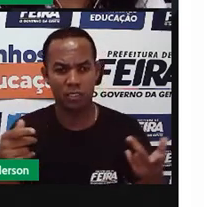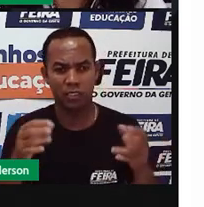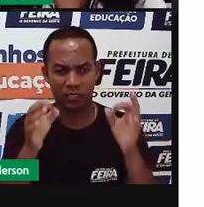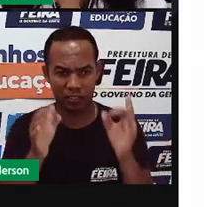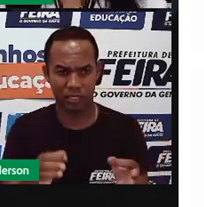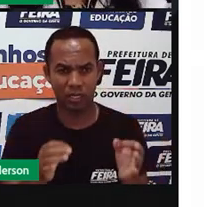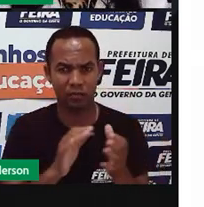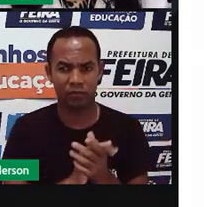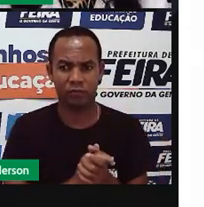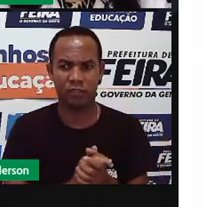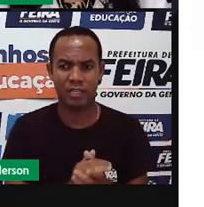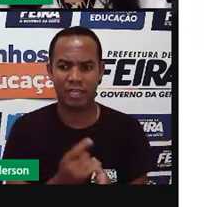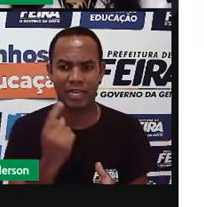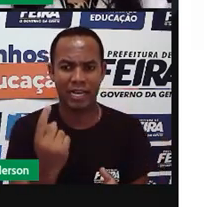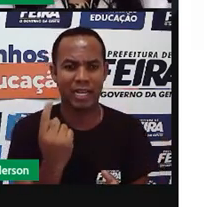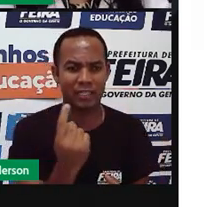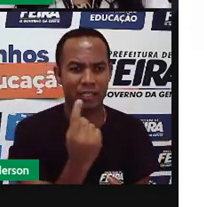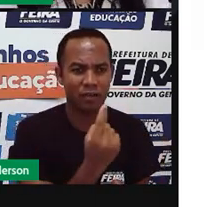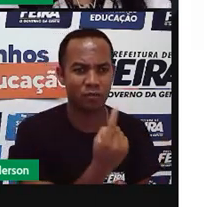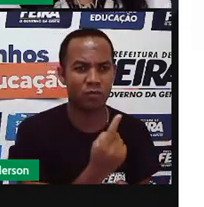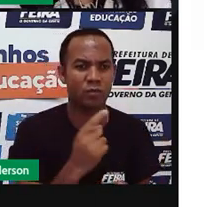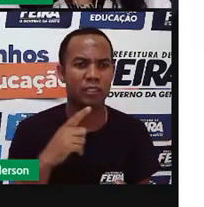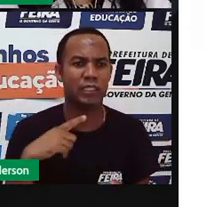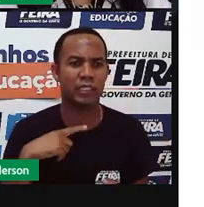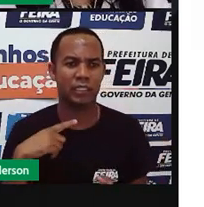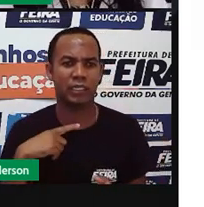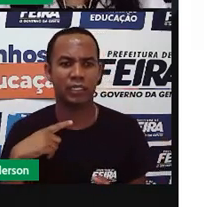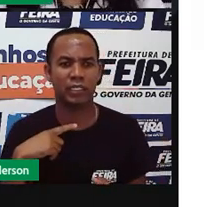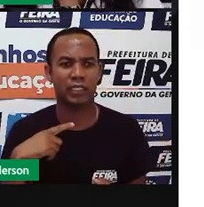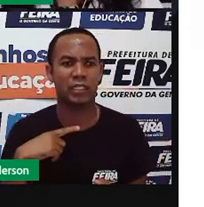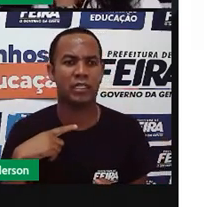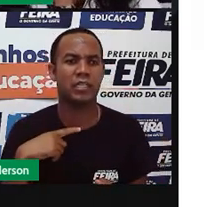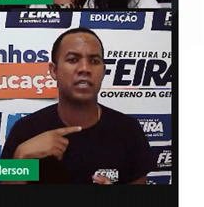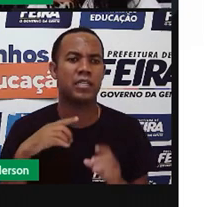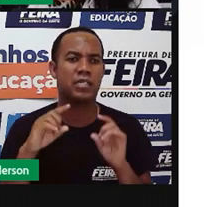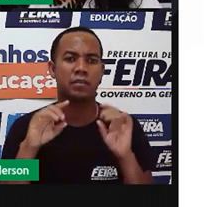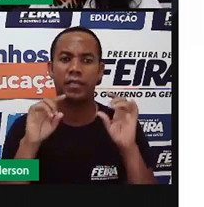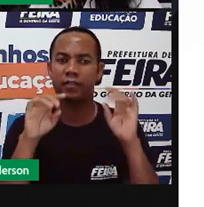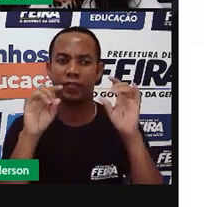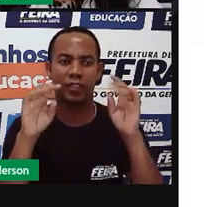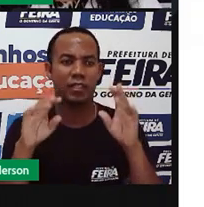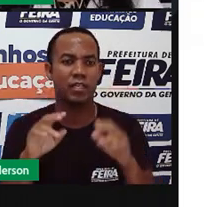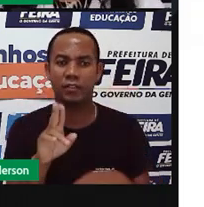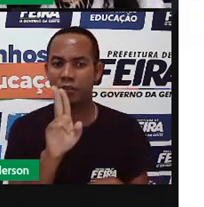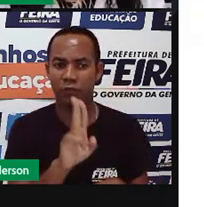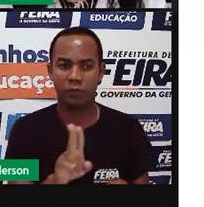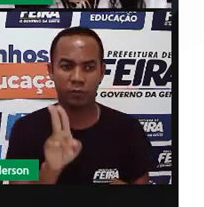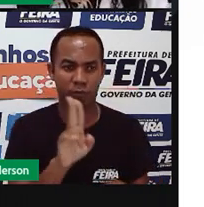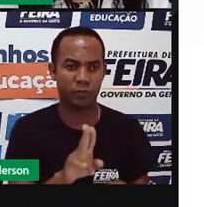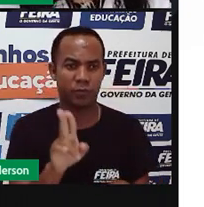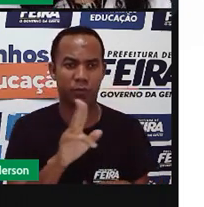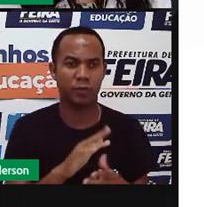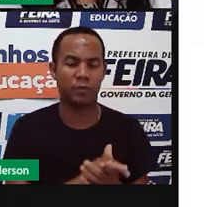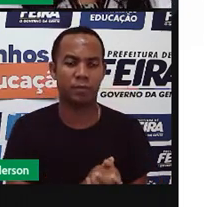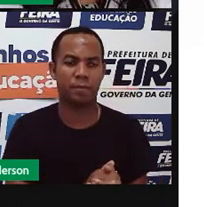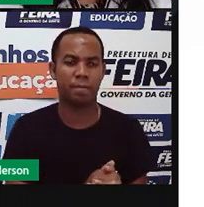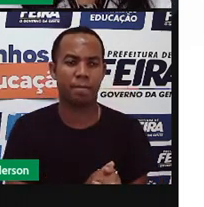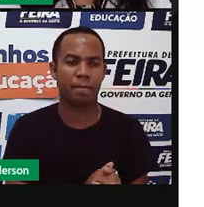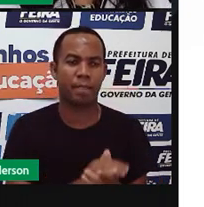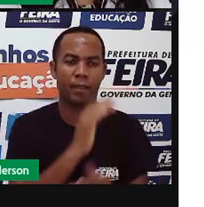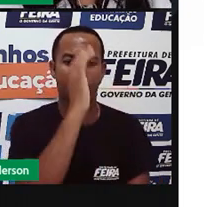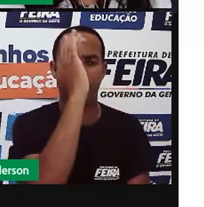adequadamente? Cada material possui propriedades específicas para o uso.